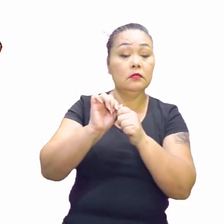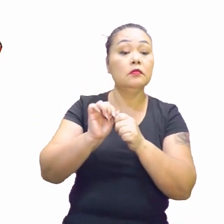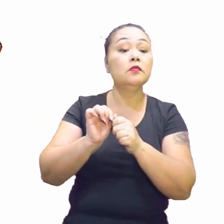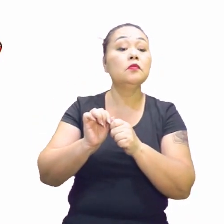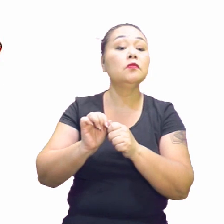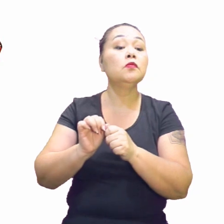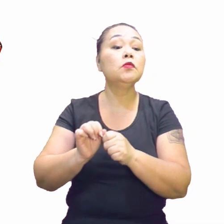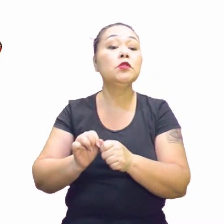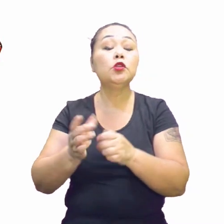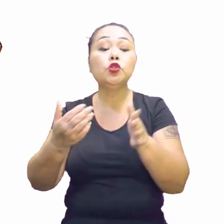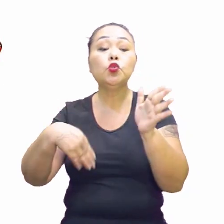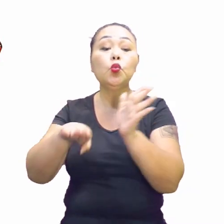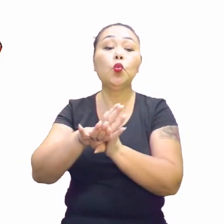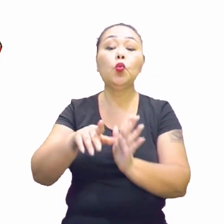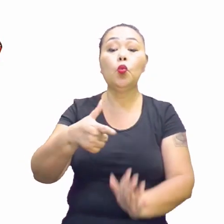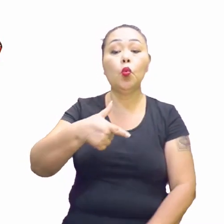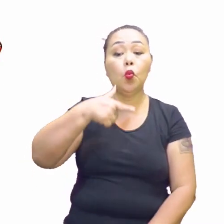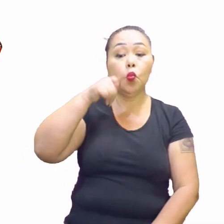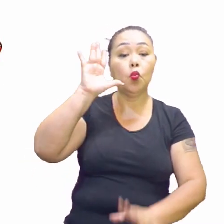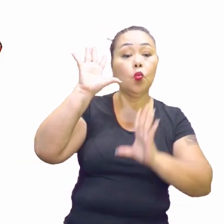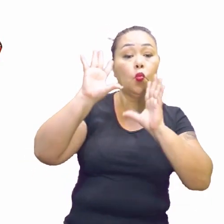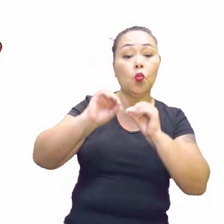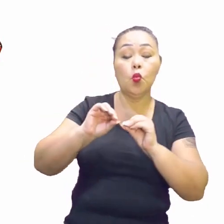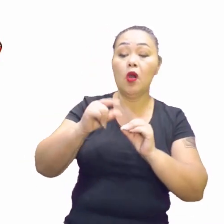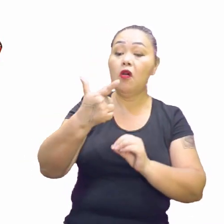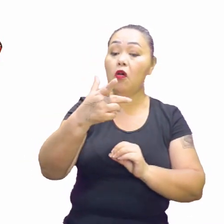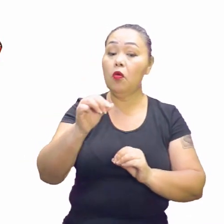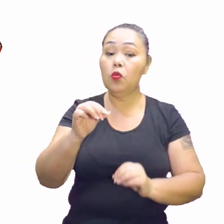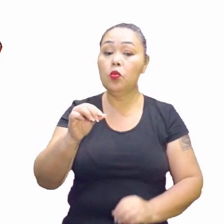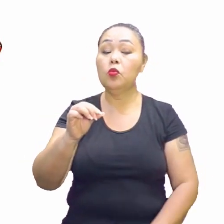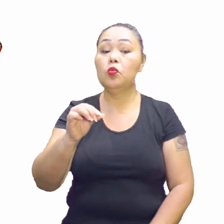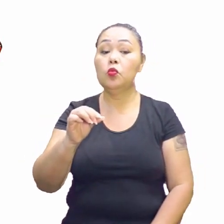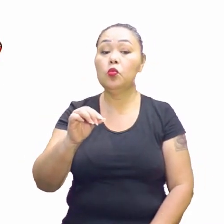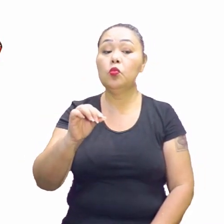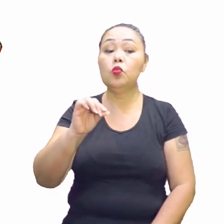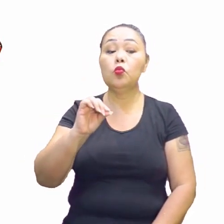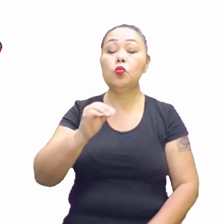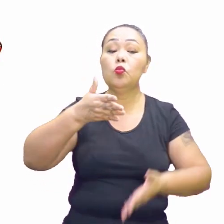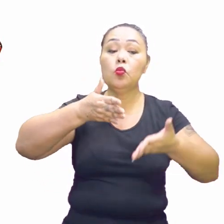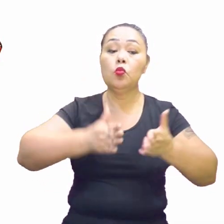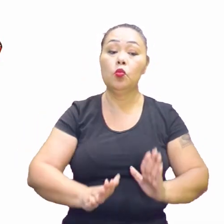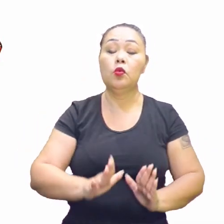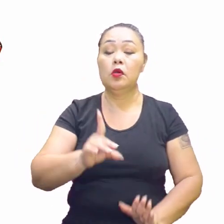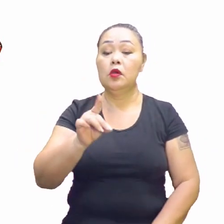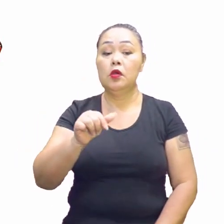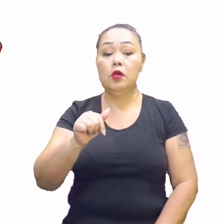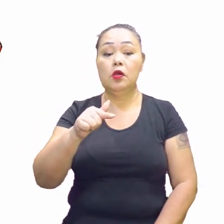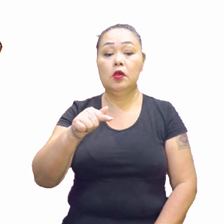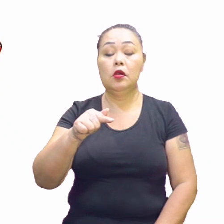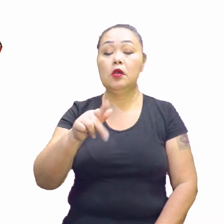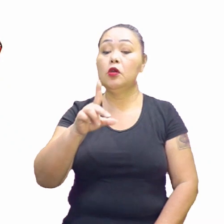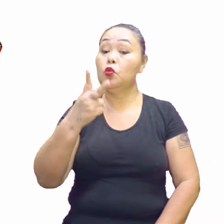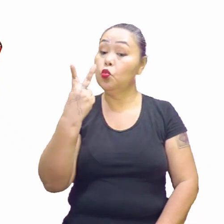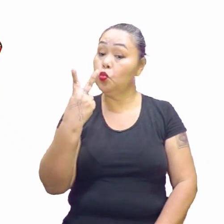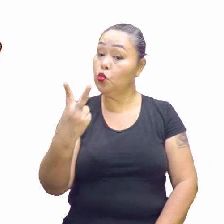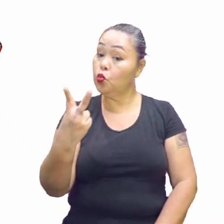à noite 20 turistas. Nasceu no dia